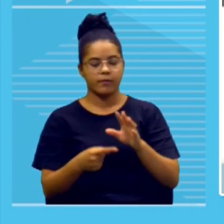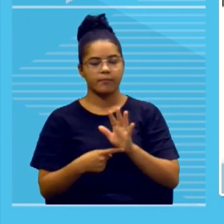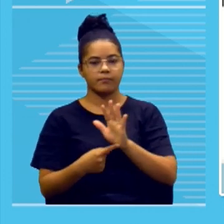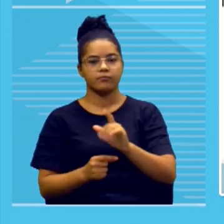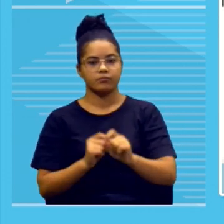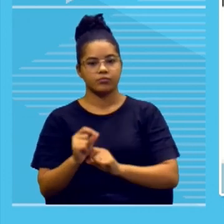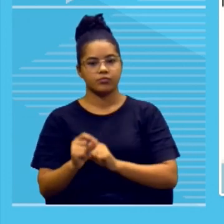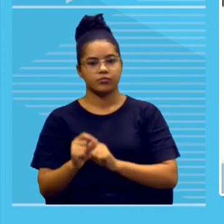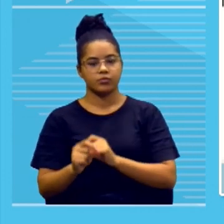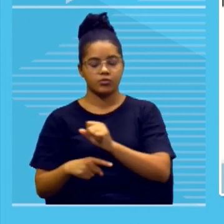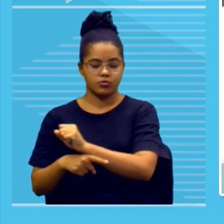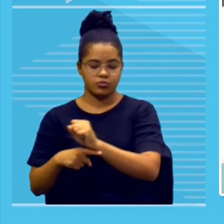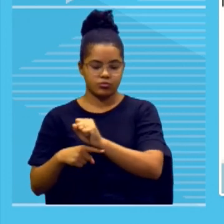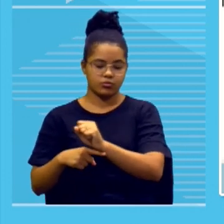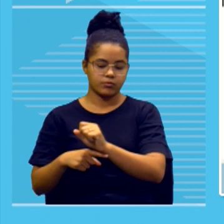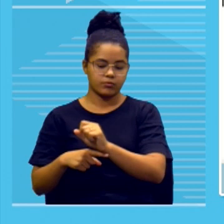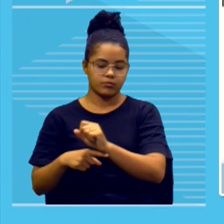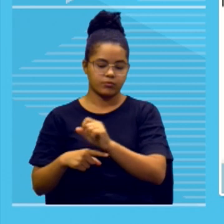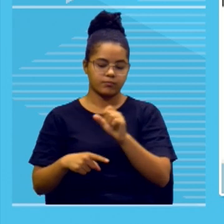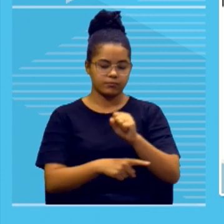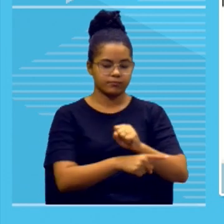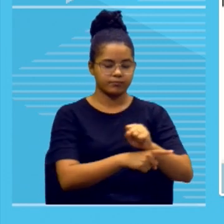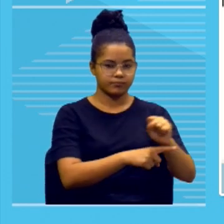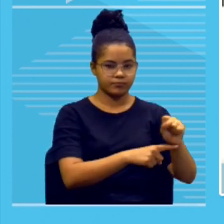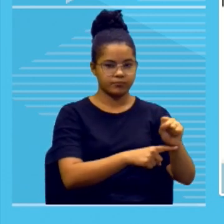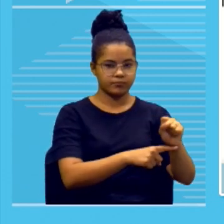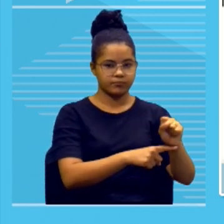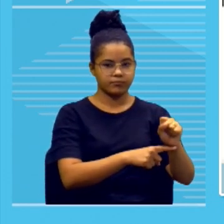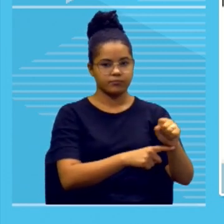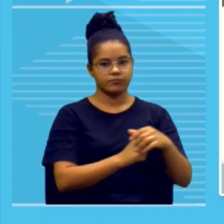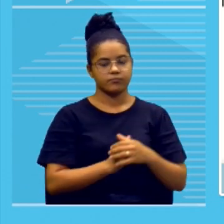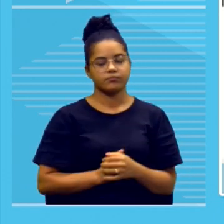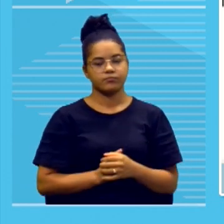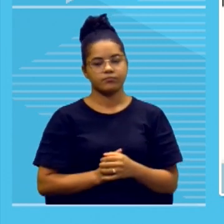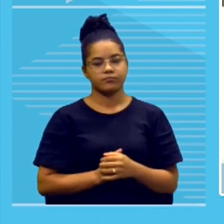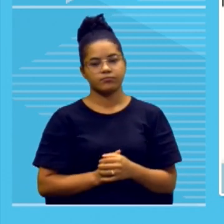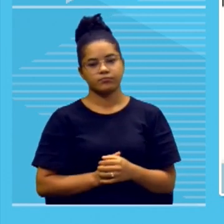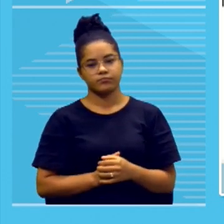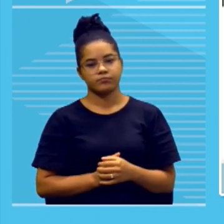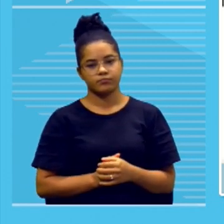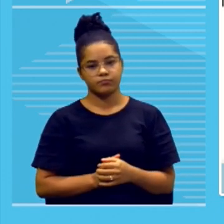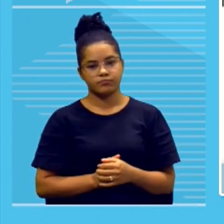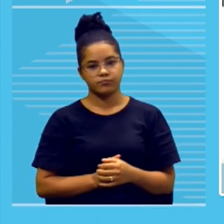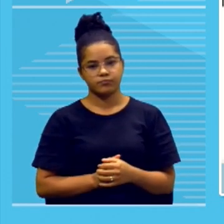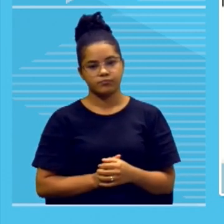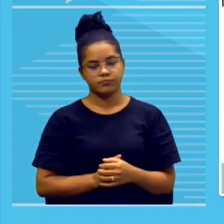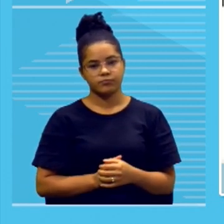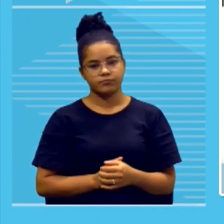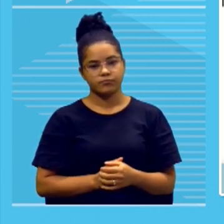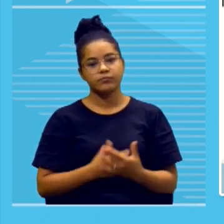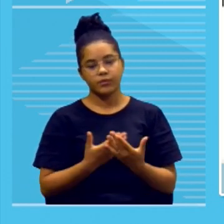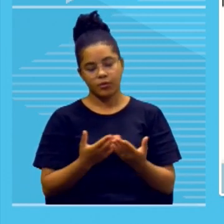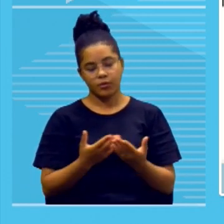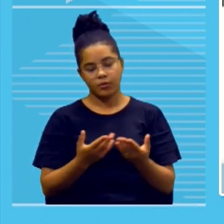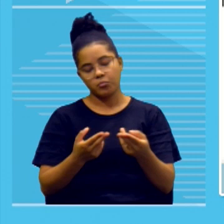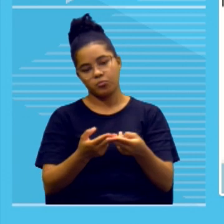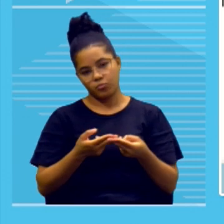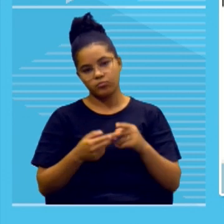sujeito diferente do sujeito presente na oração anterior, aí você pode colocar